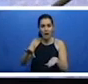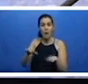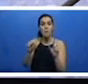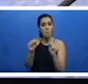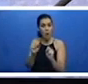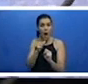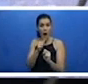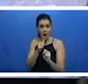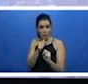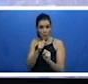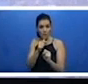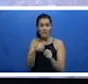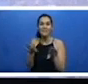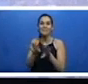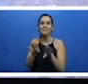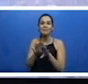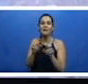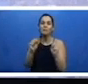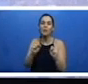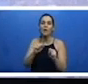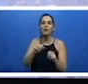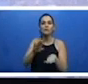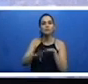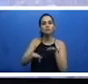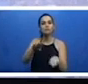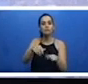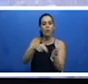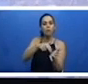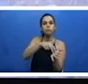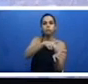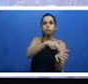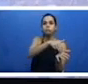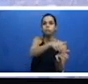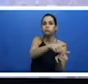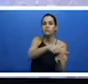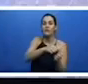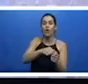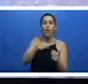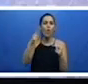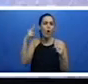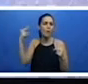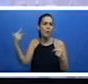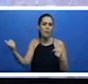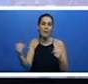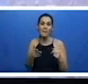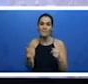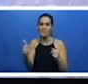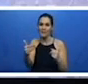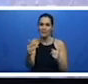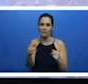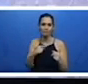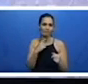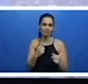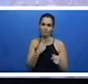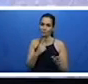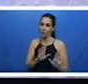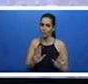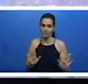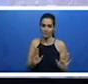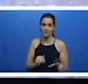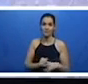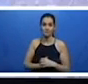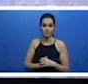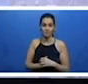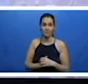nadar dentro d'água, ele consegue se locomover, coisa que os peixes geralmente não conseguem. Então, a partir desse animal, possivelmente deu